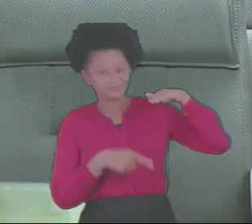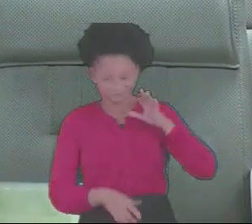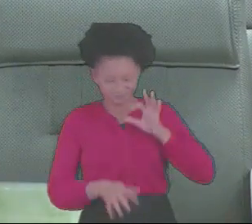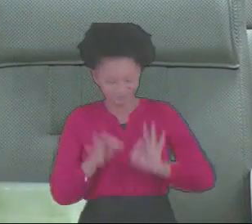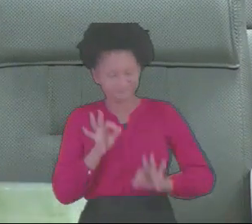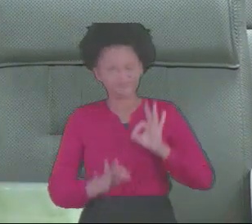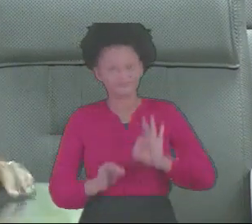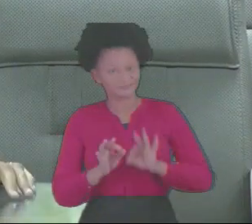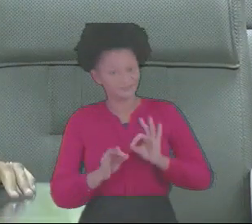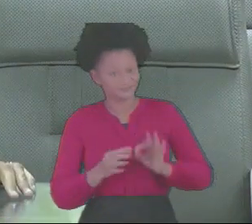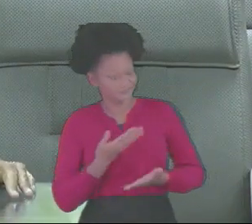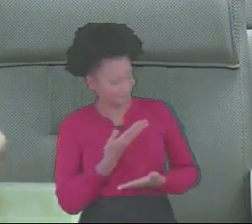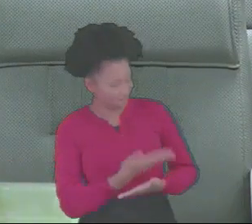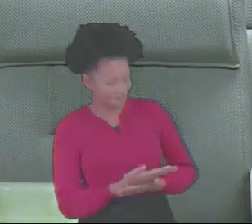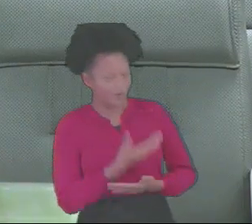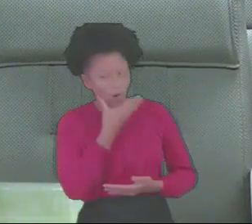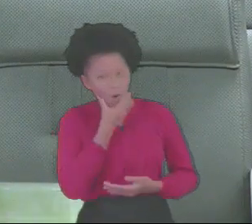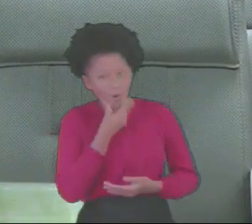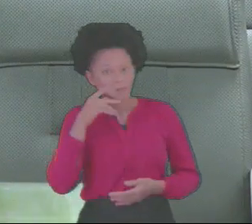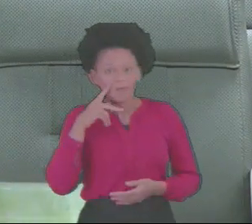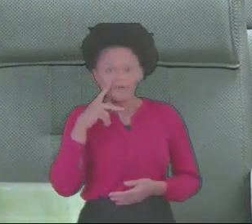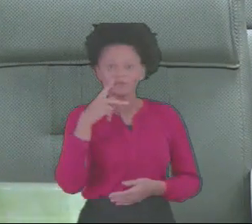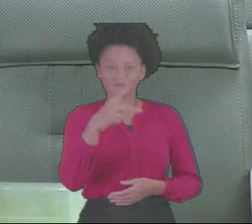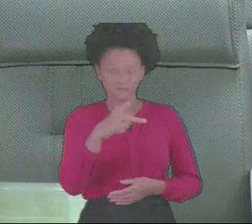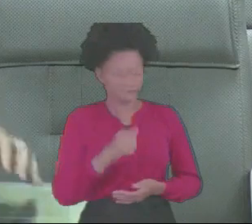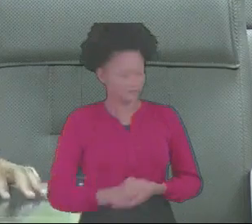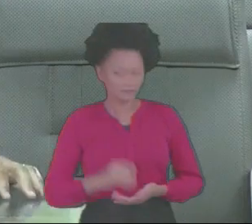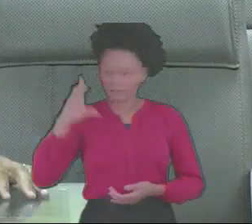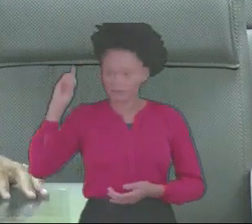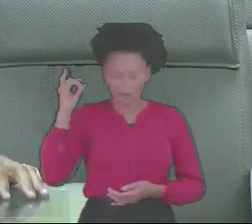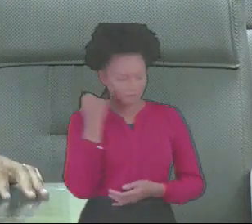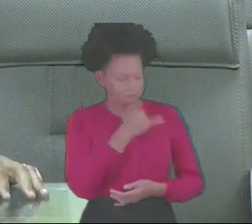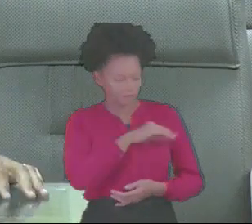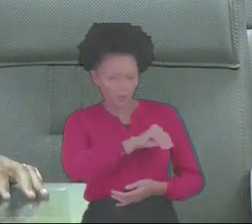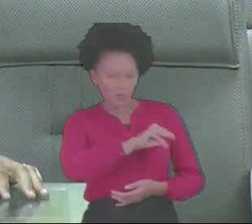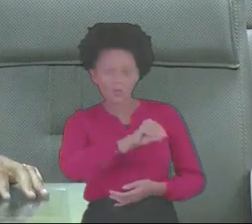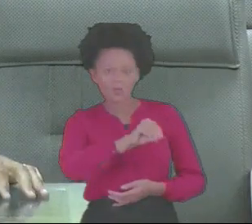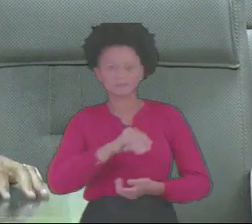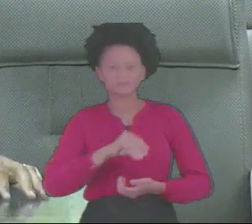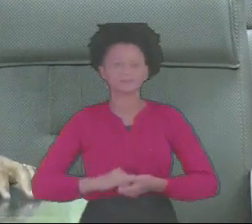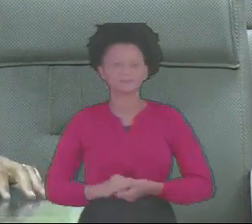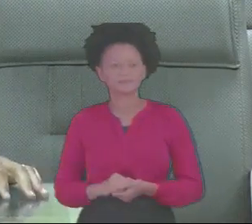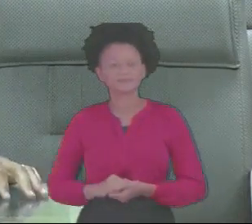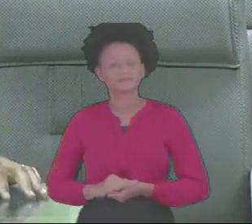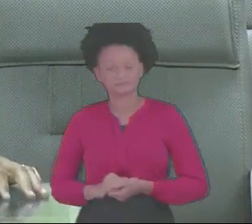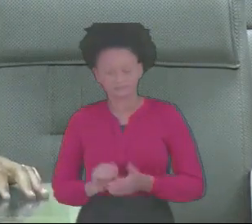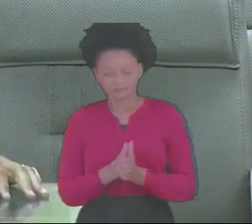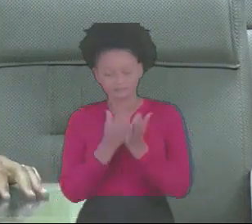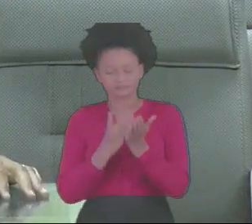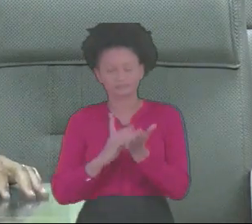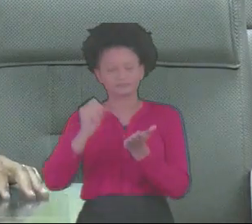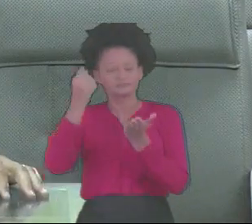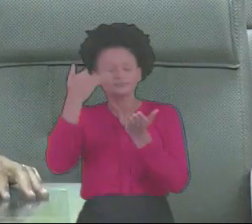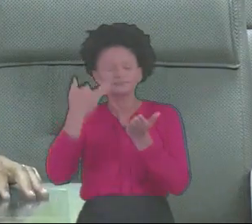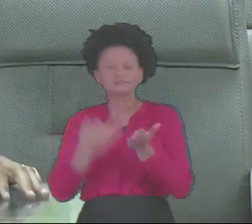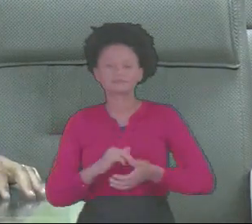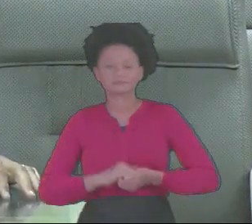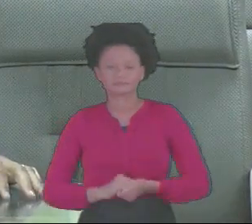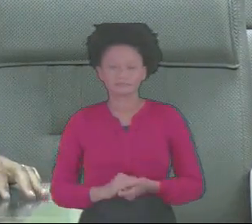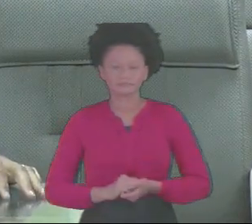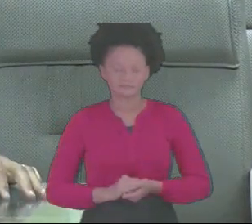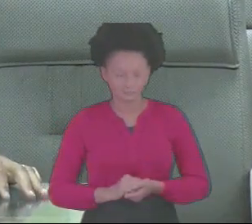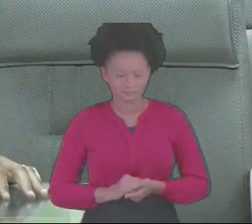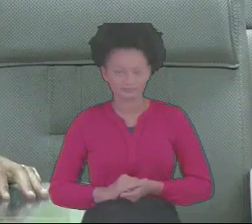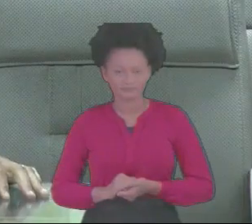profeta de Deus como boca do Todo Poderoso e a Bíblia diz que a fama de